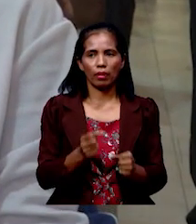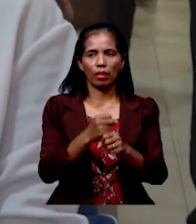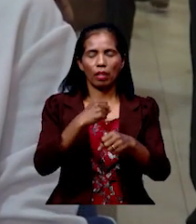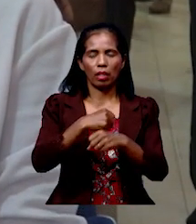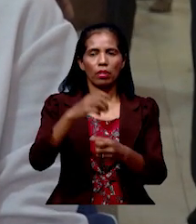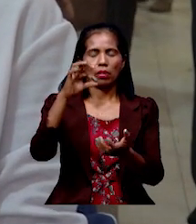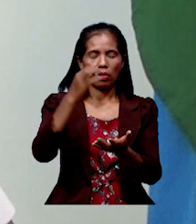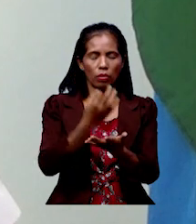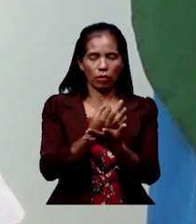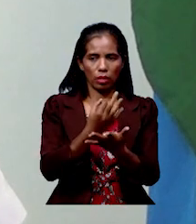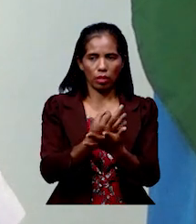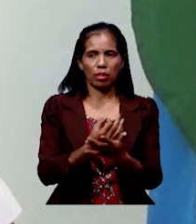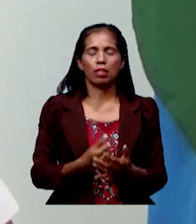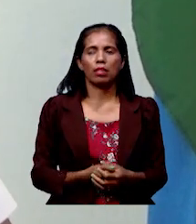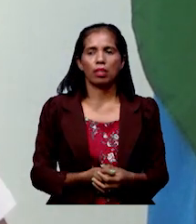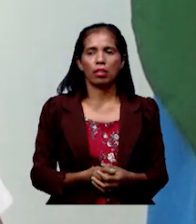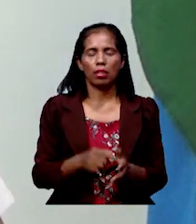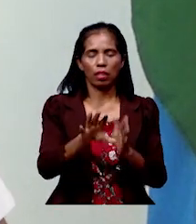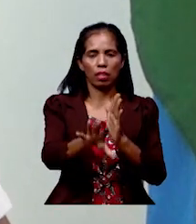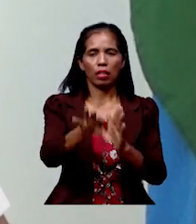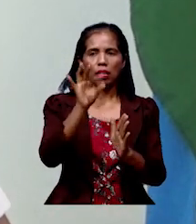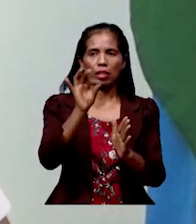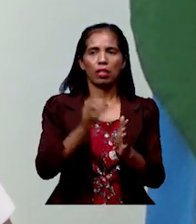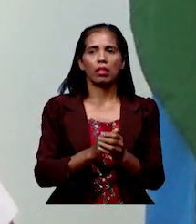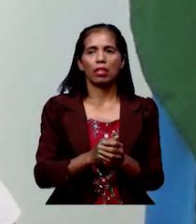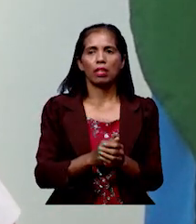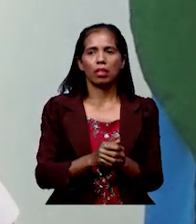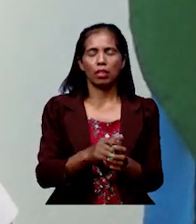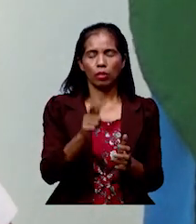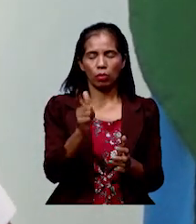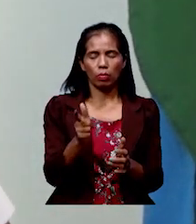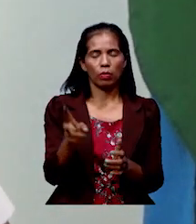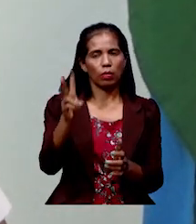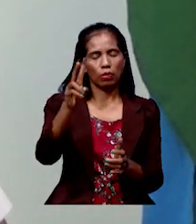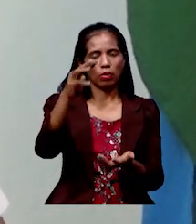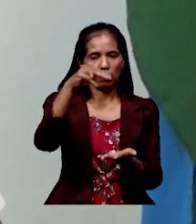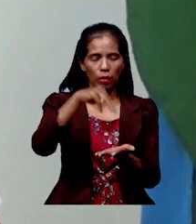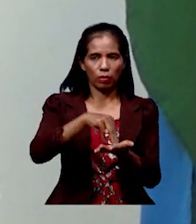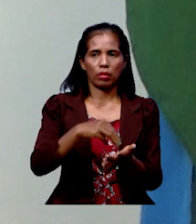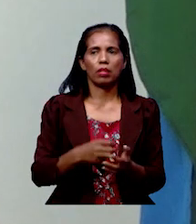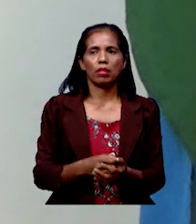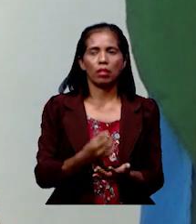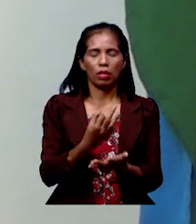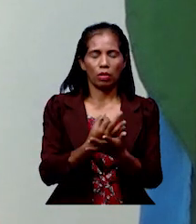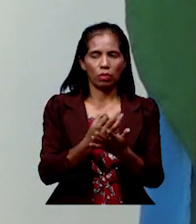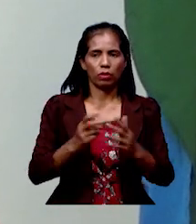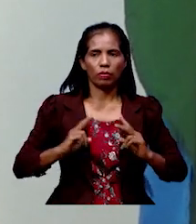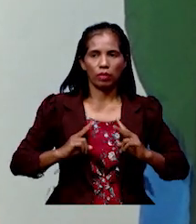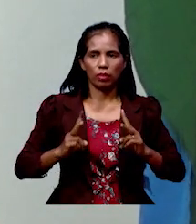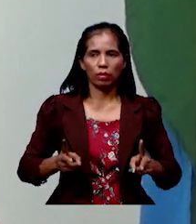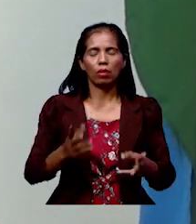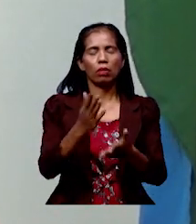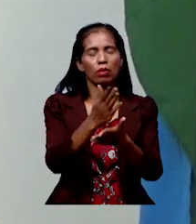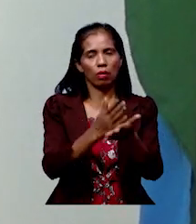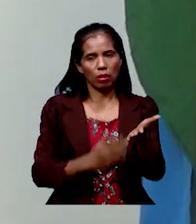ne to agora ne retantiona 22 milhões Nem os veteranos ninguém nem becoa